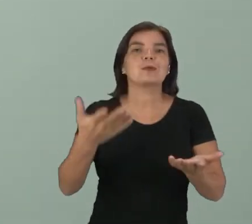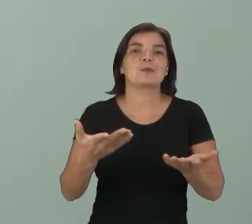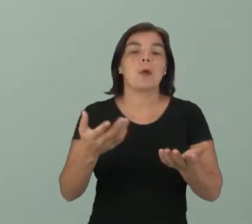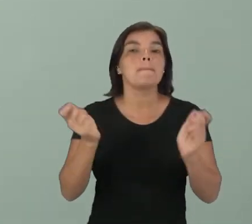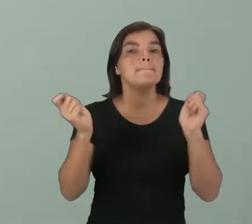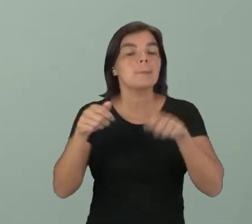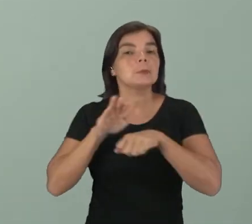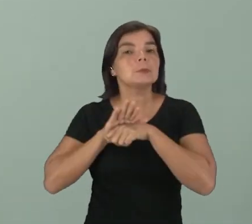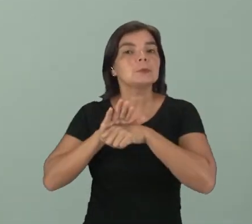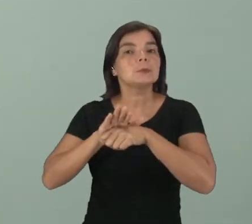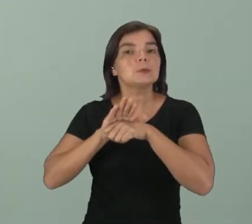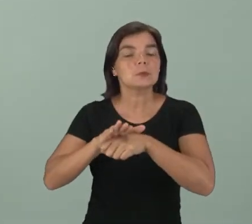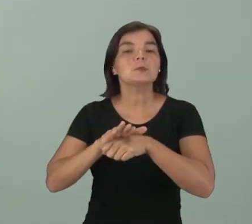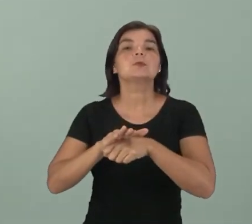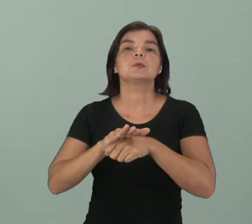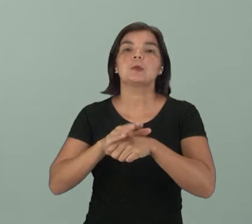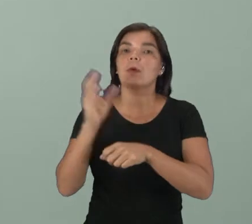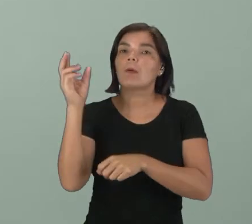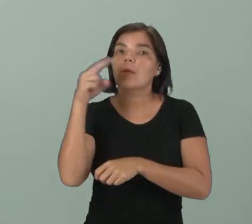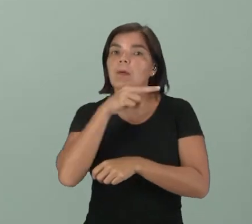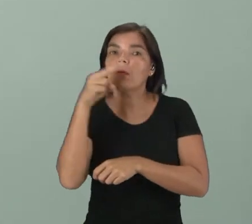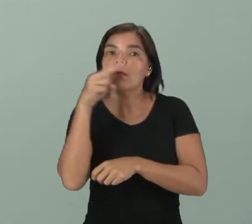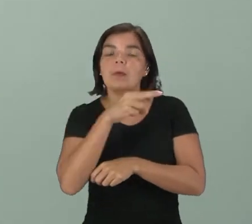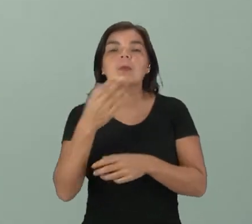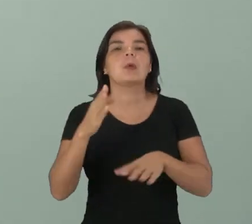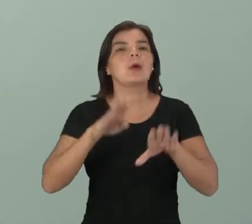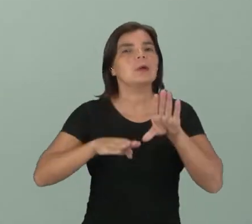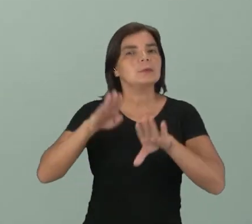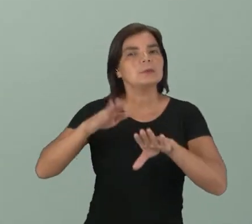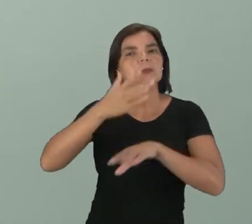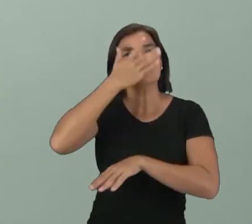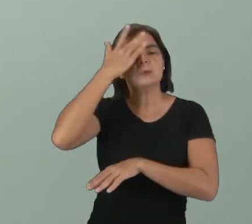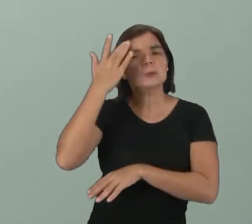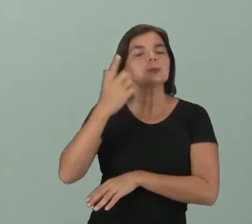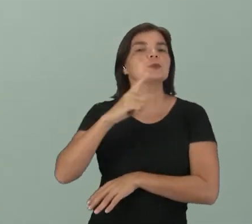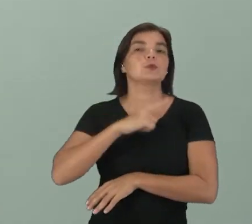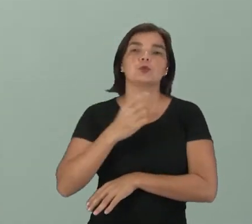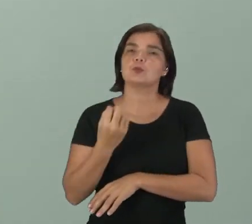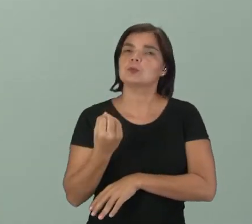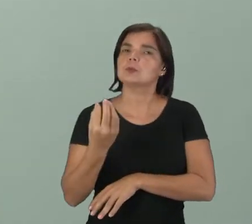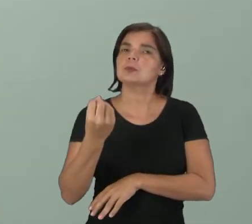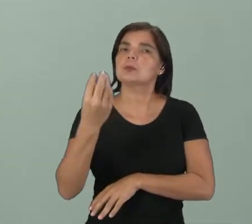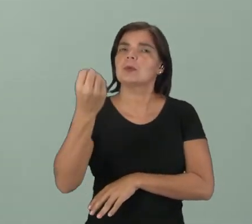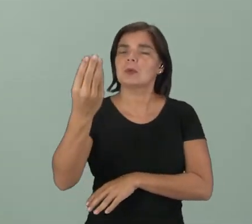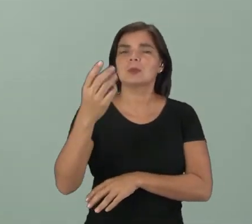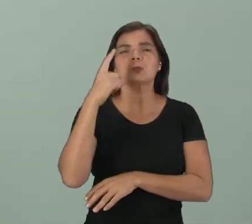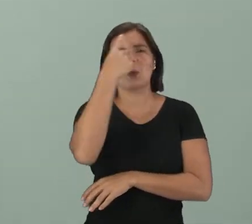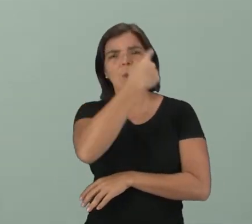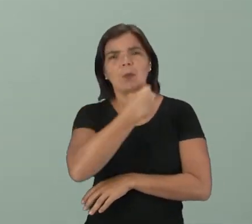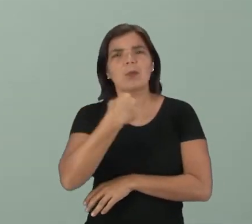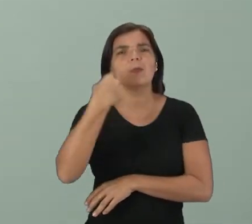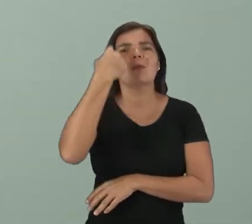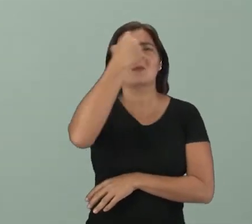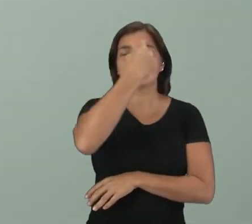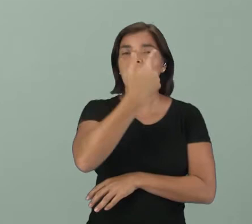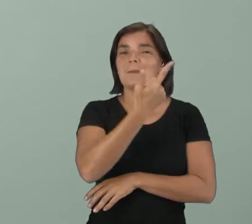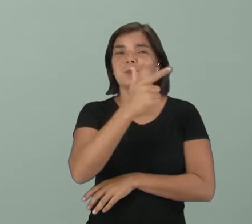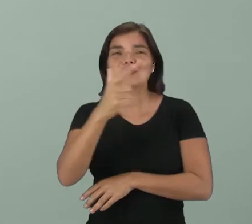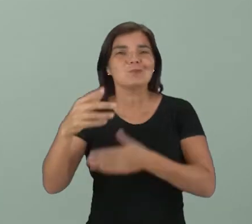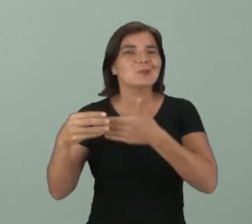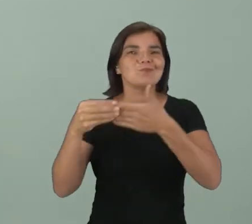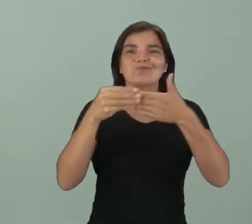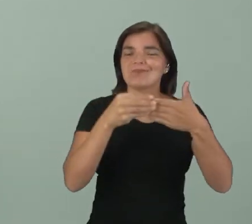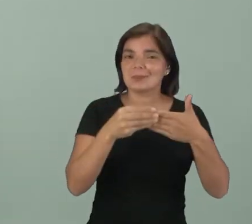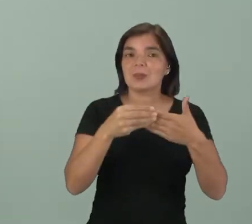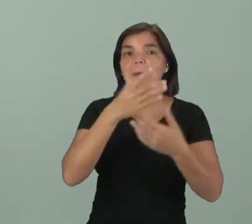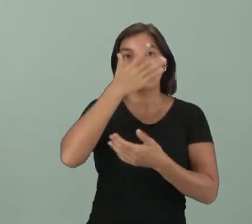pudessem atender ocorrências que muitas das vezes as pessoas tinham que viajar por horas, né, em função de não ter